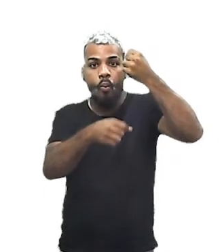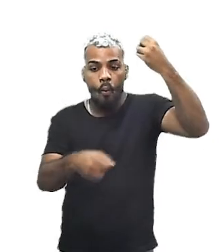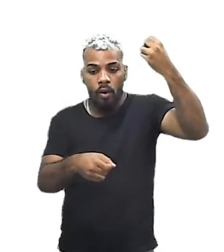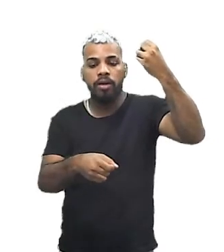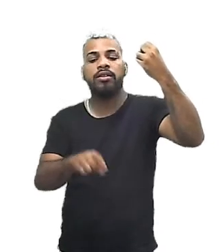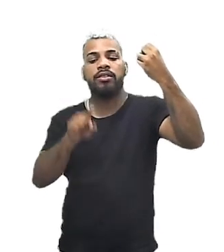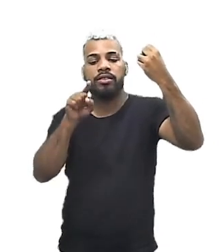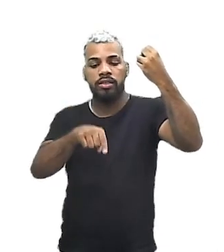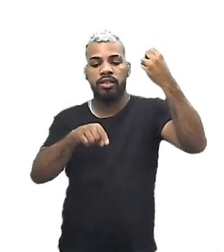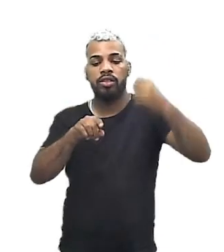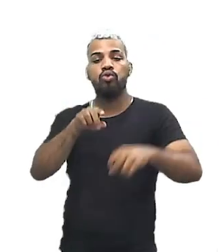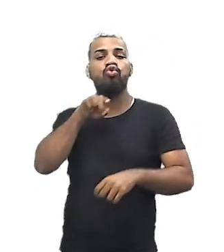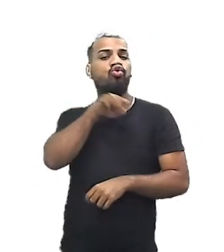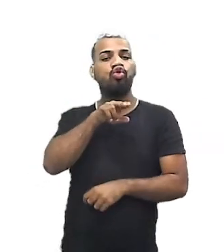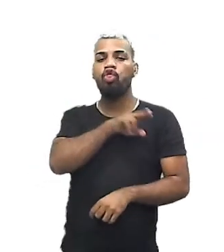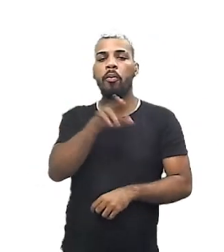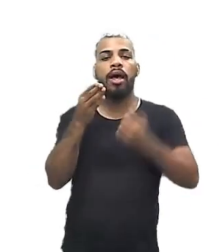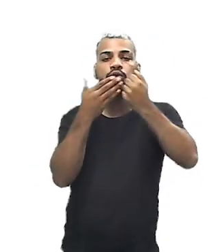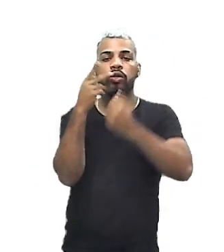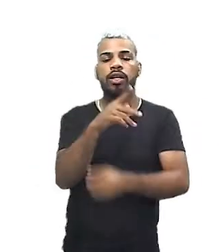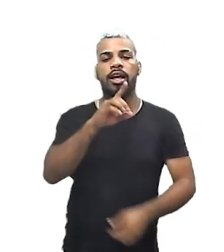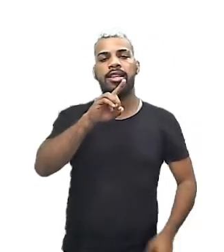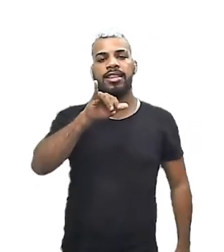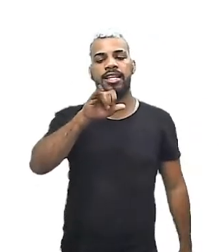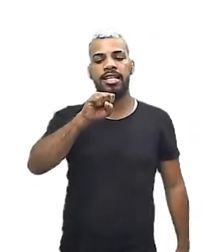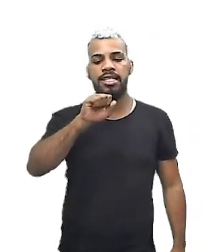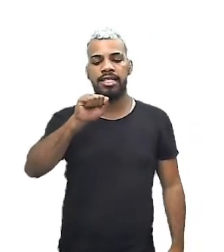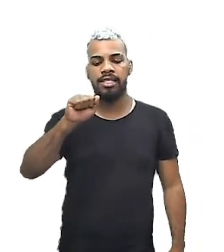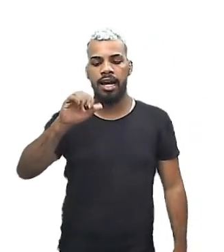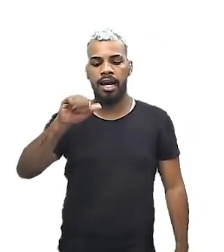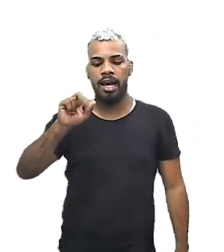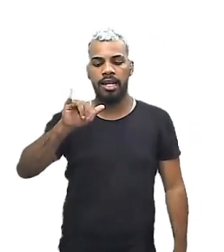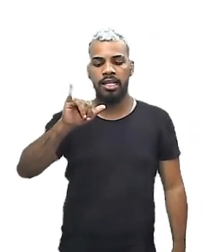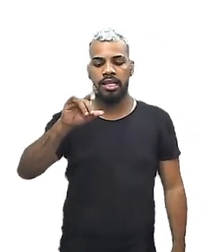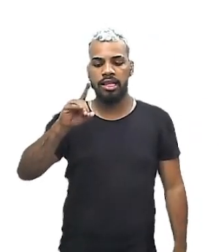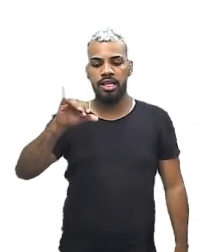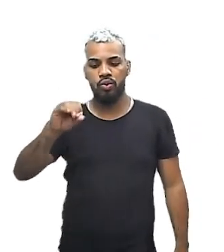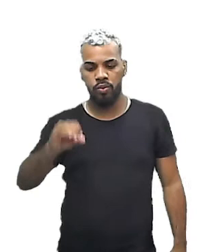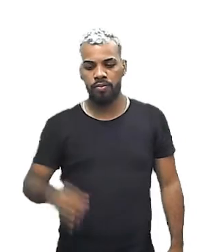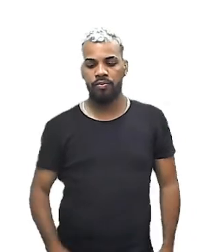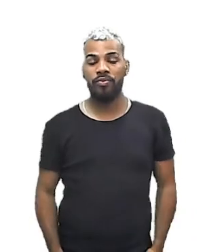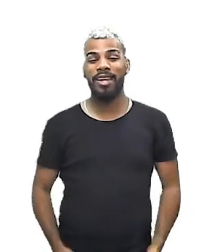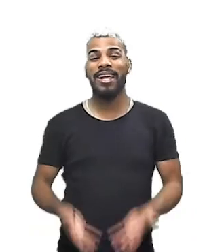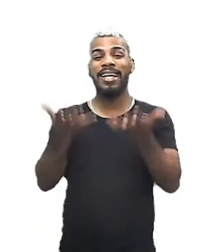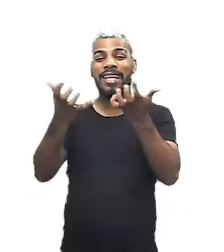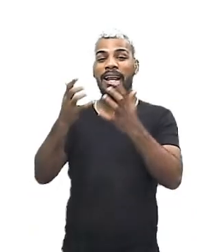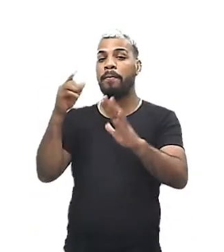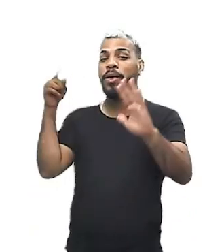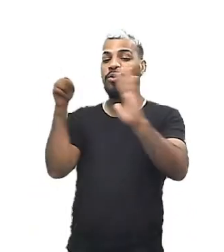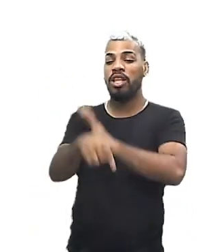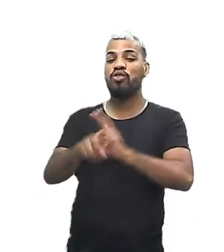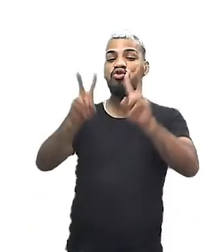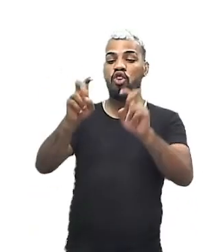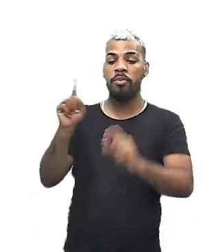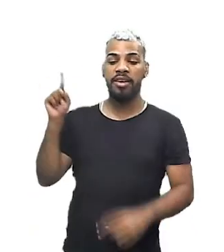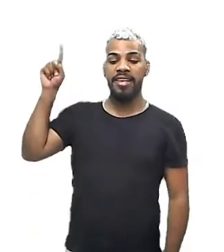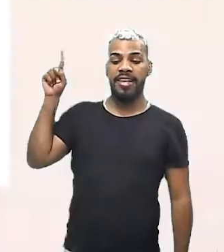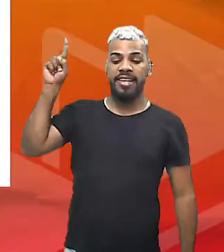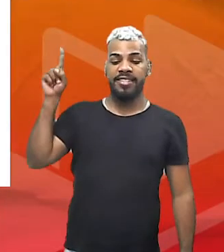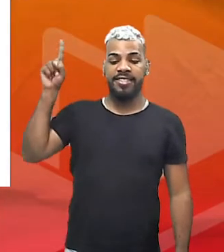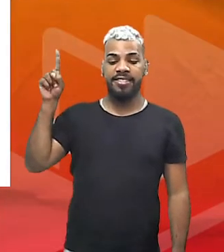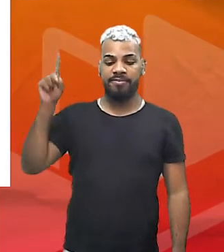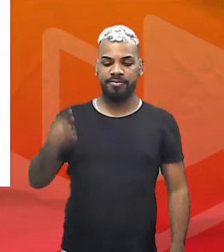dissacarídeo veja ele tá querendo exatamente o dissacarídeo aí